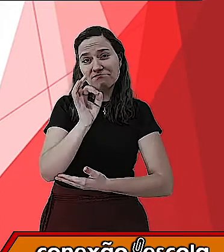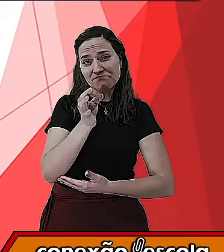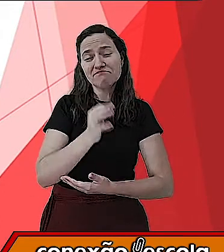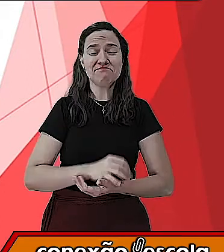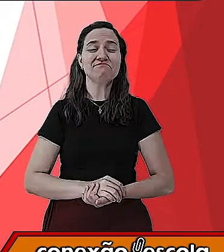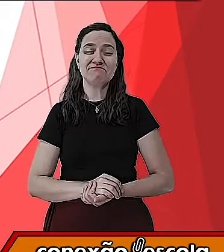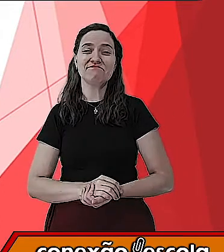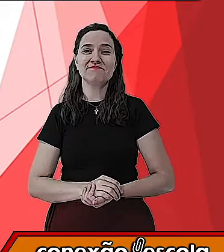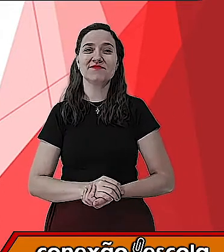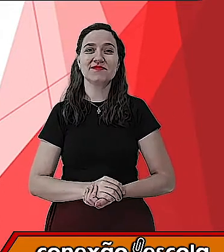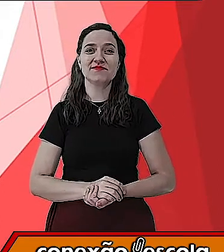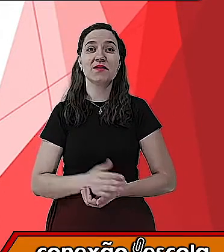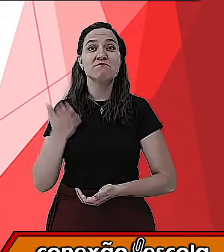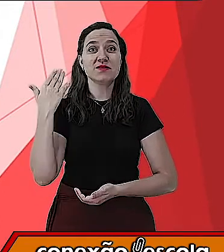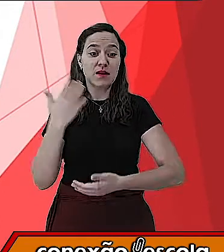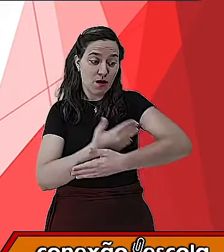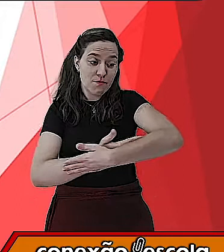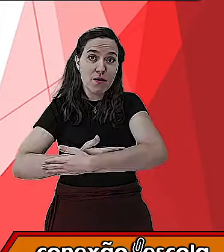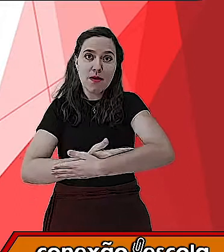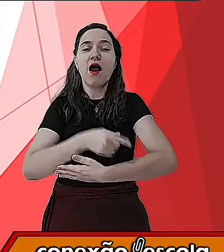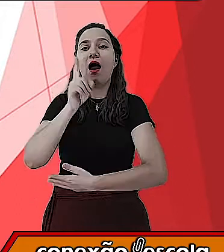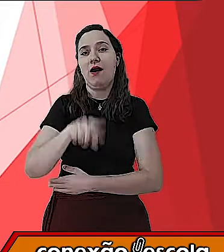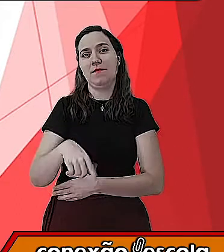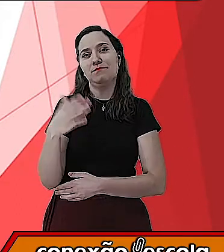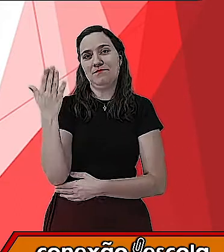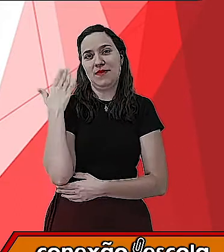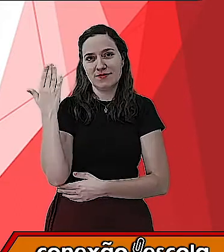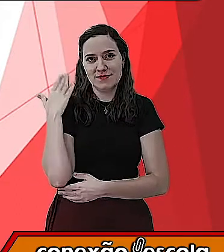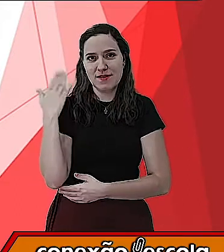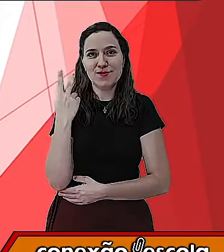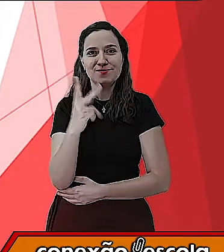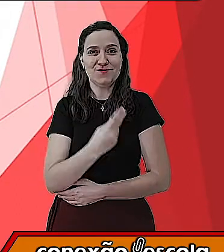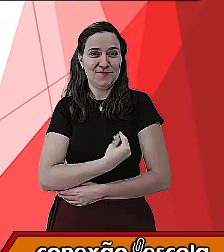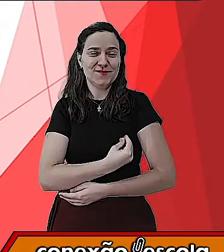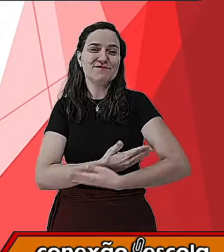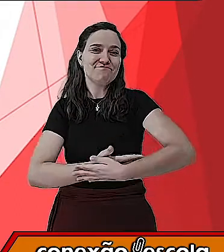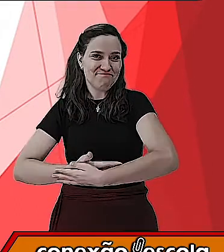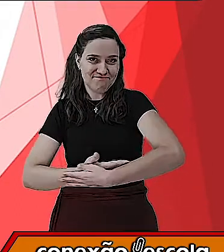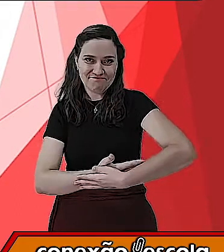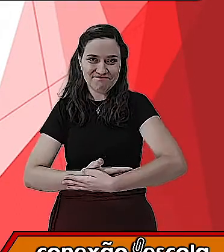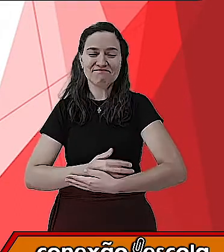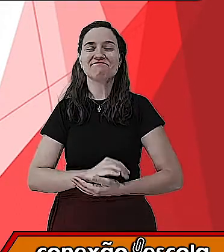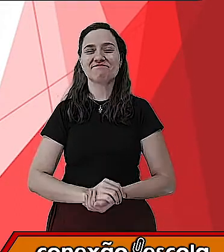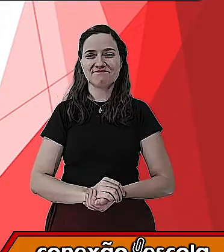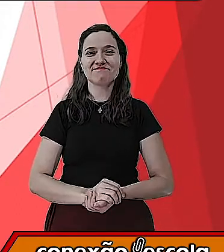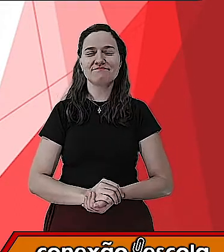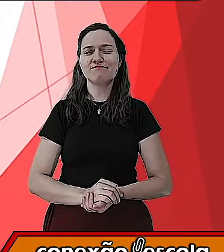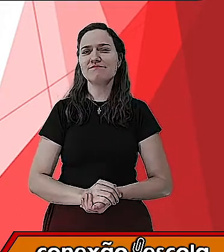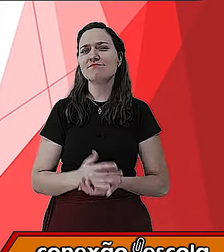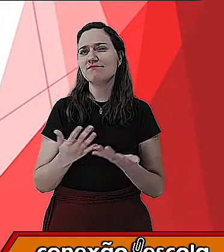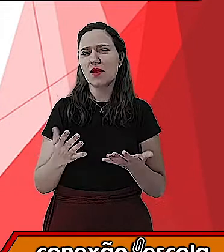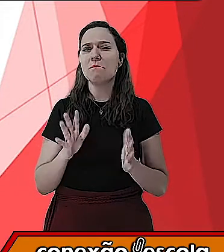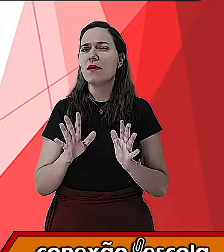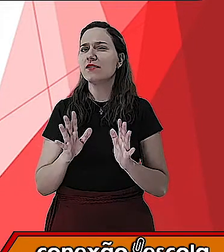mesmo. Foi no passado que aconteceu quando você era bebezinho. Pensando nisso,